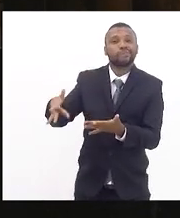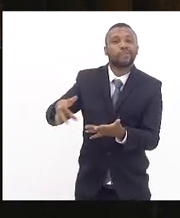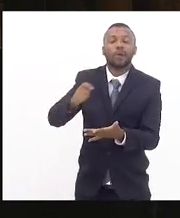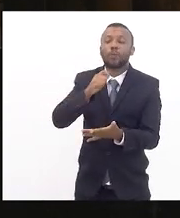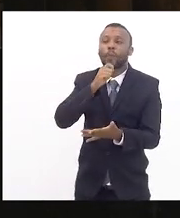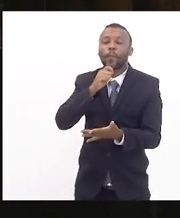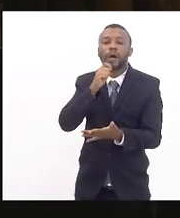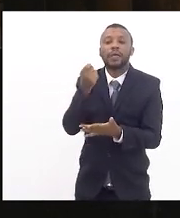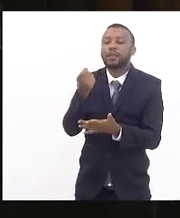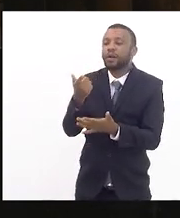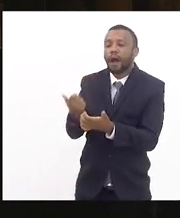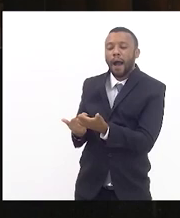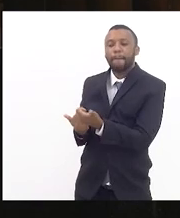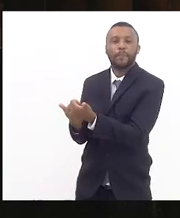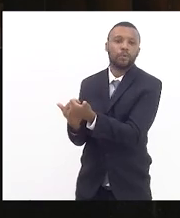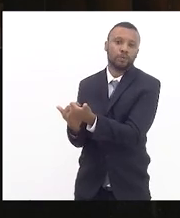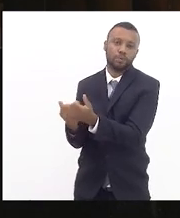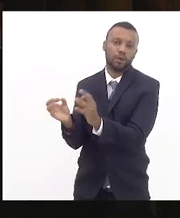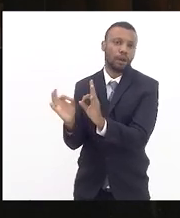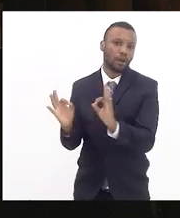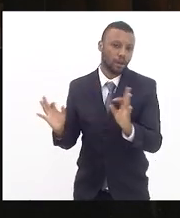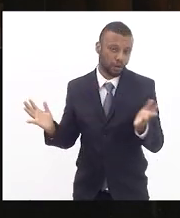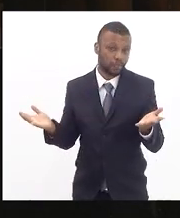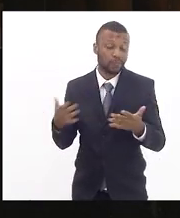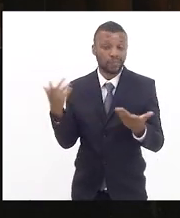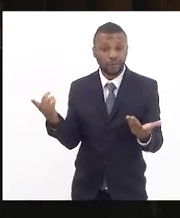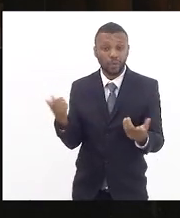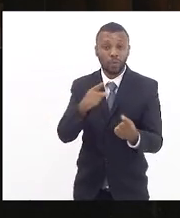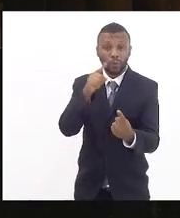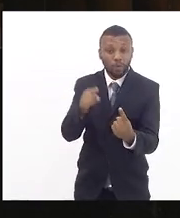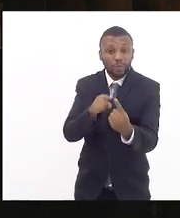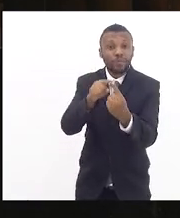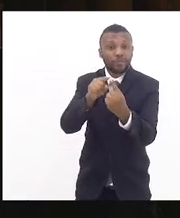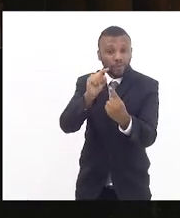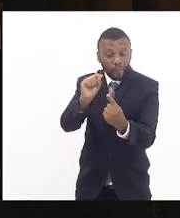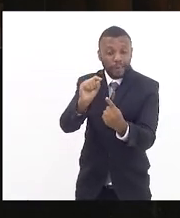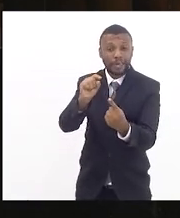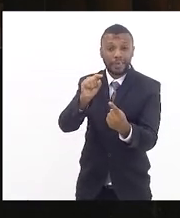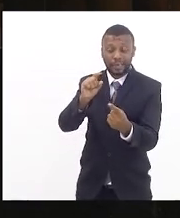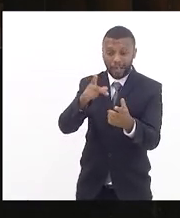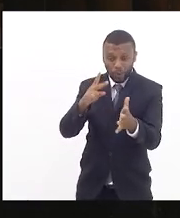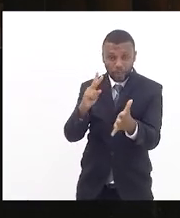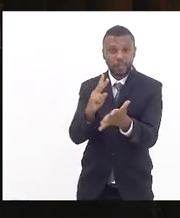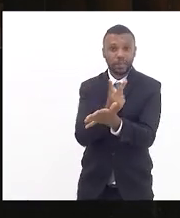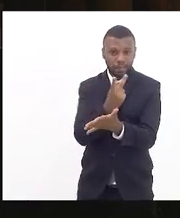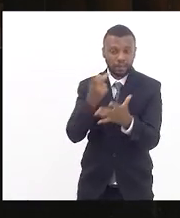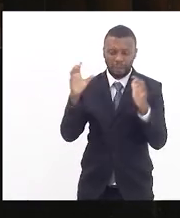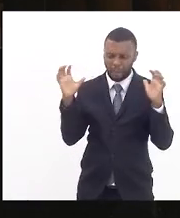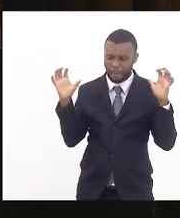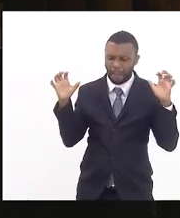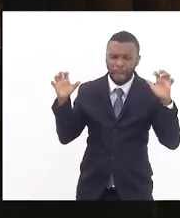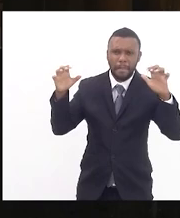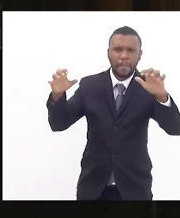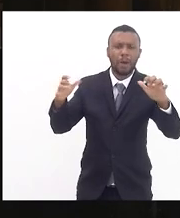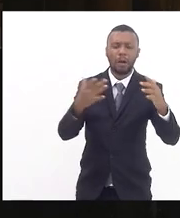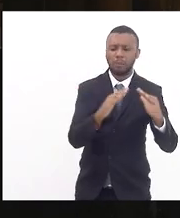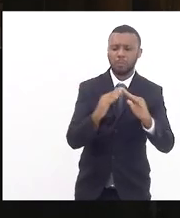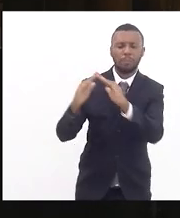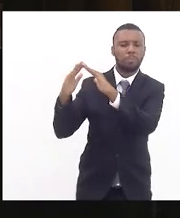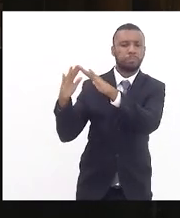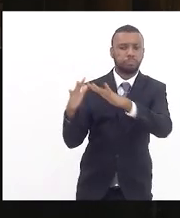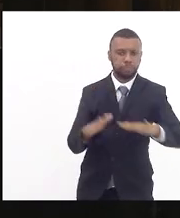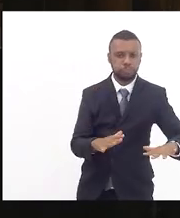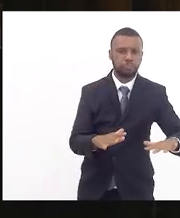esse projeto para que tragédias, catástrofe como essa que aconteceu em Petrópolis, venha a ter sim um programa, venha a ter